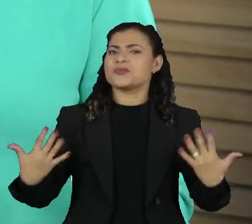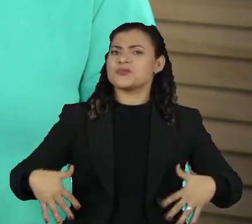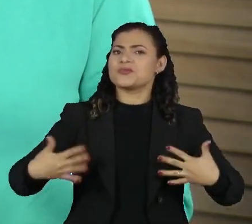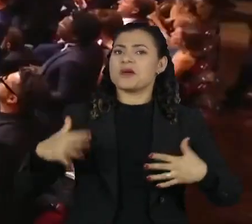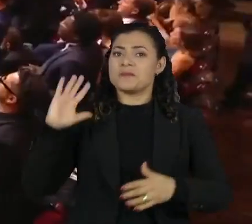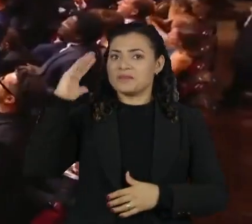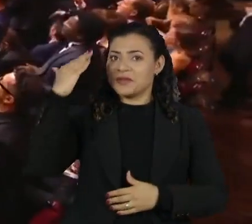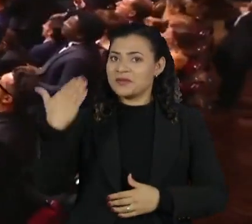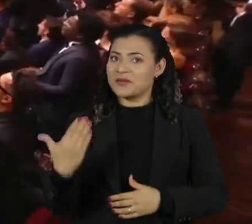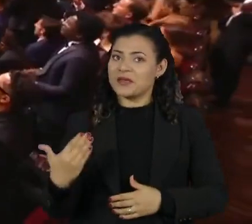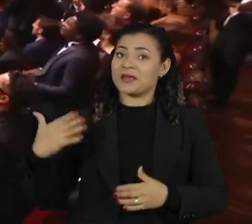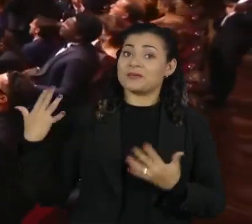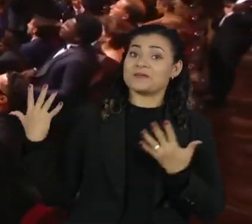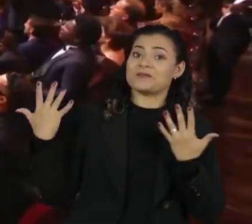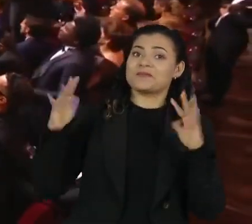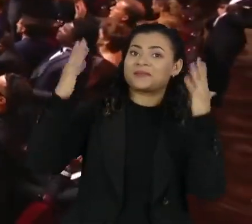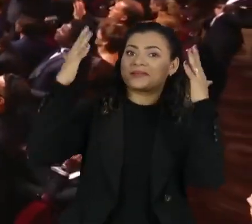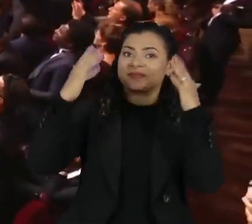histórico.